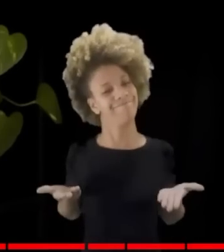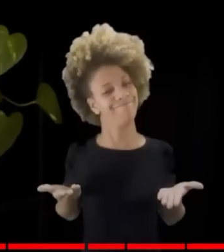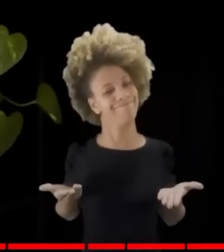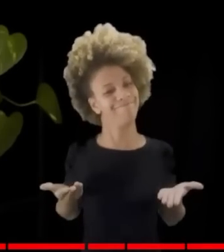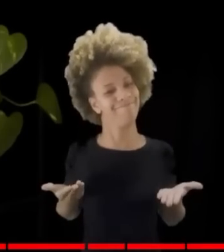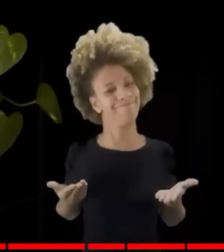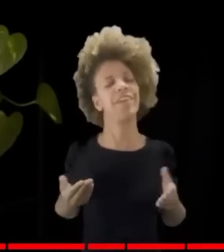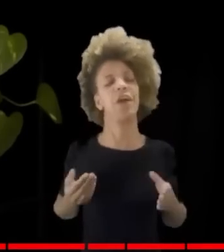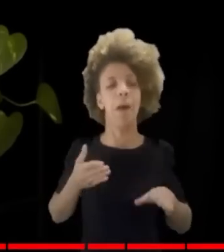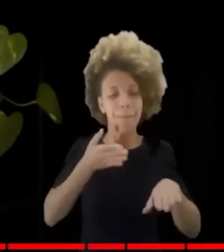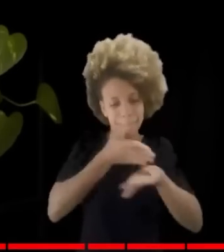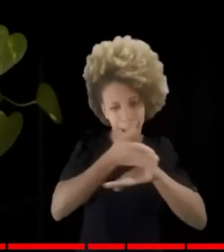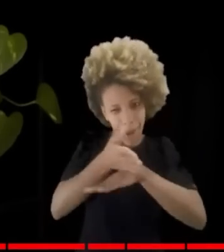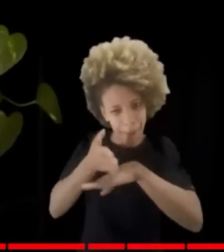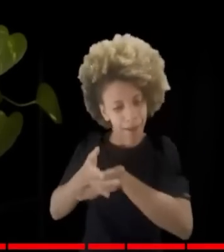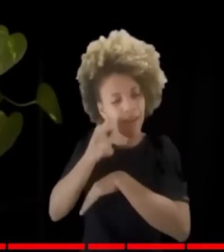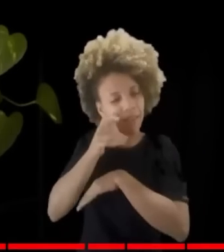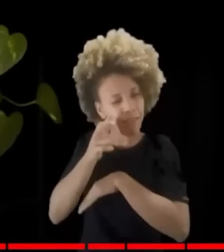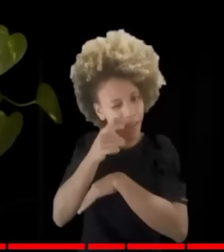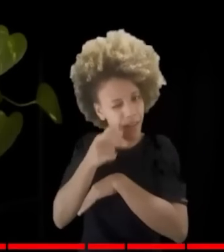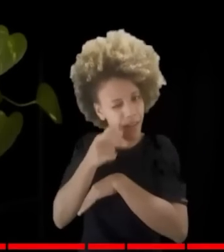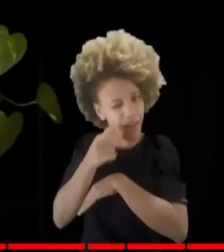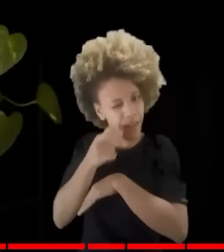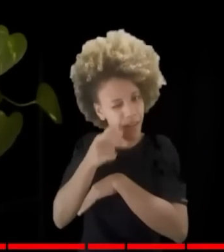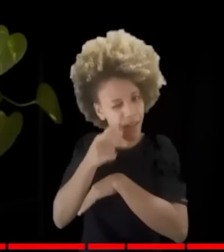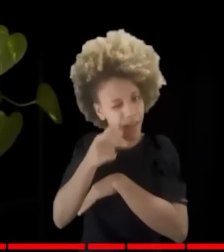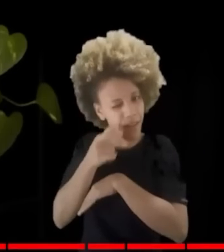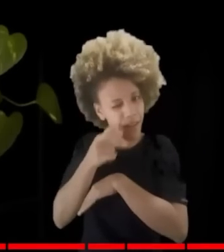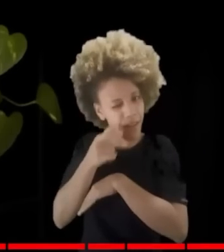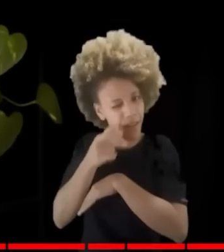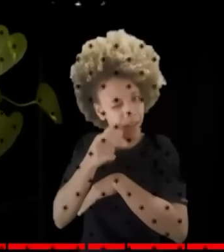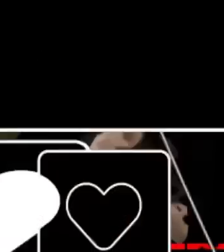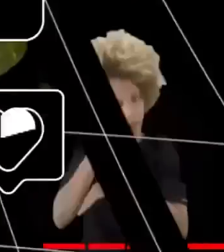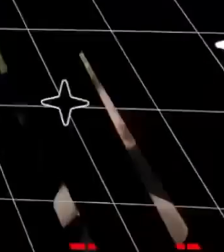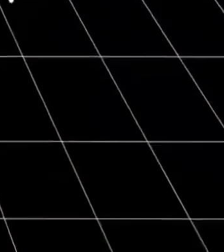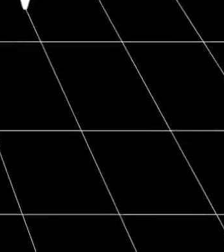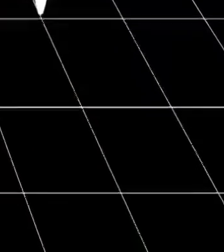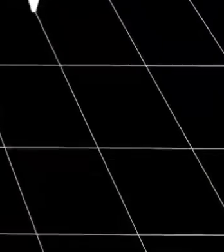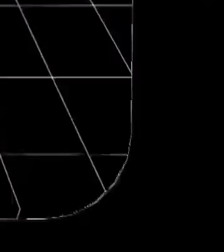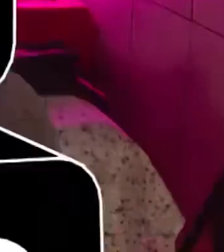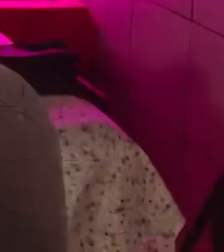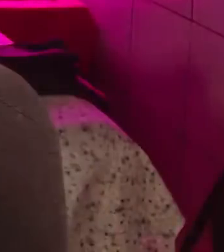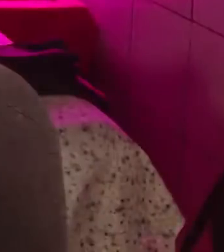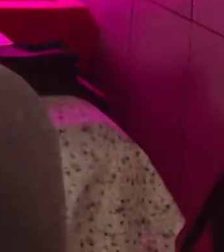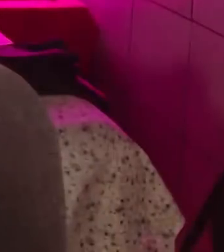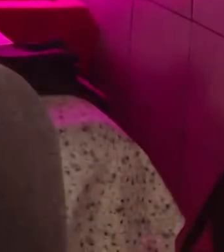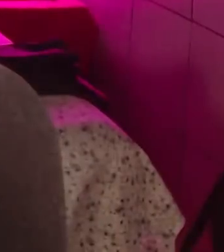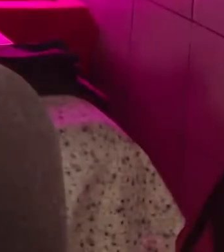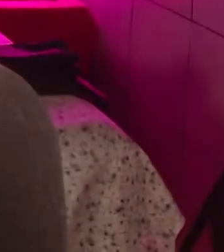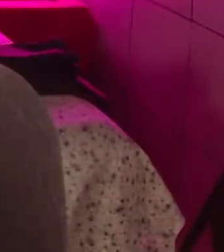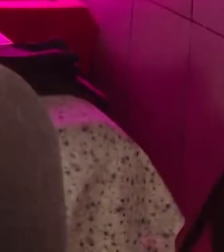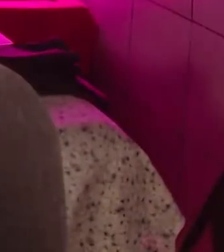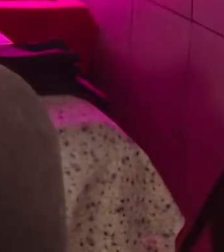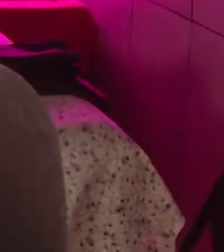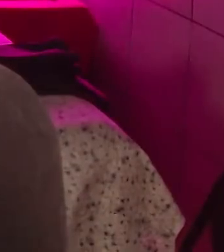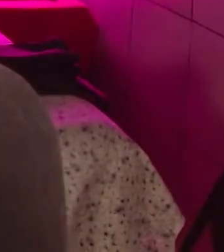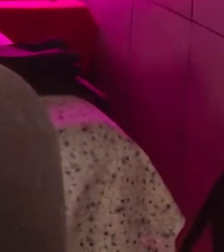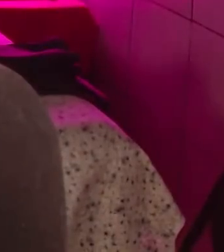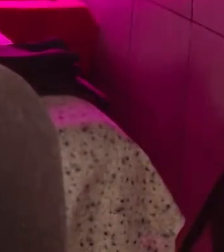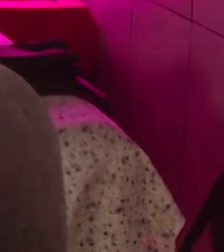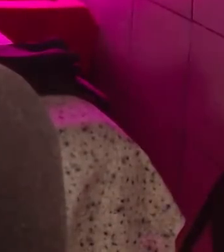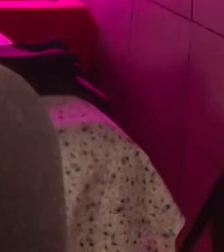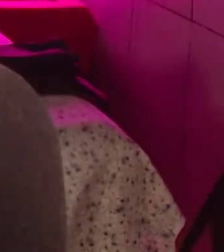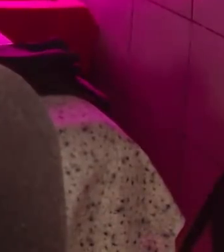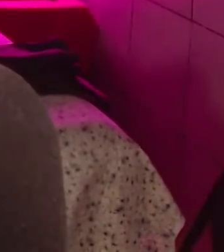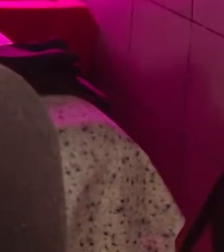pô fura essa bolha aí que é interessante excelente ó defensivamente excelente ó chocolate a solução é pedidos